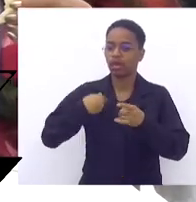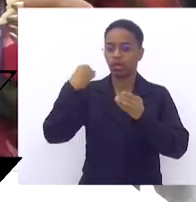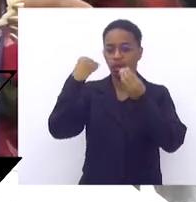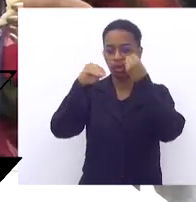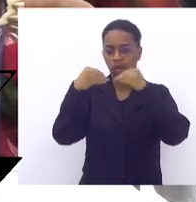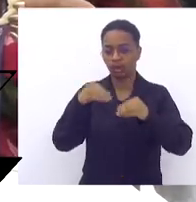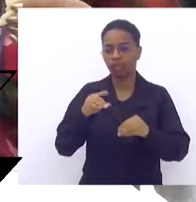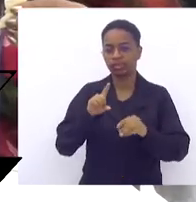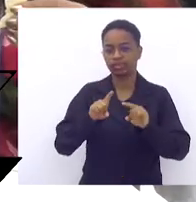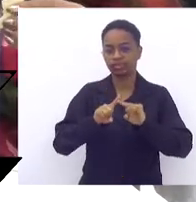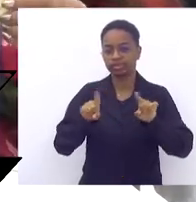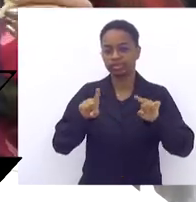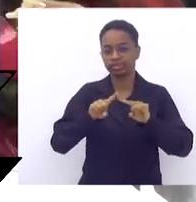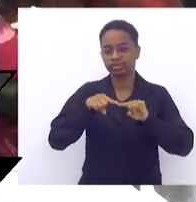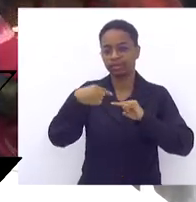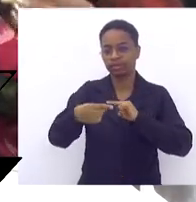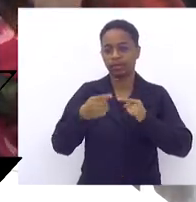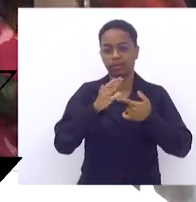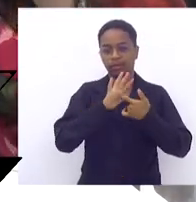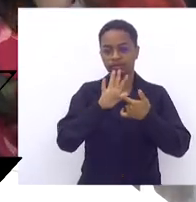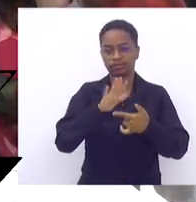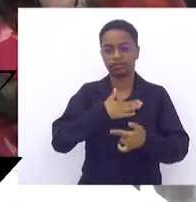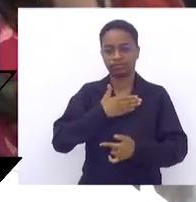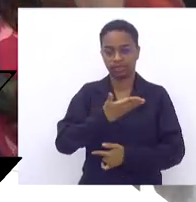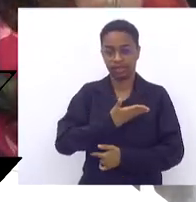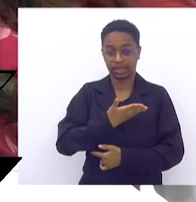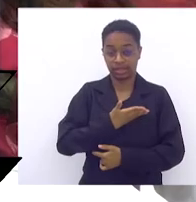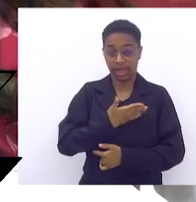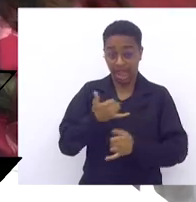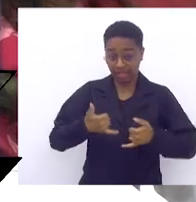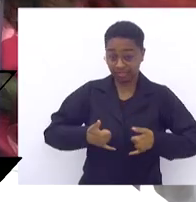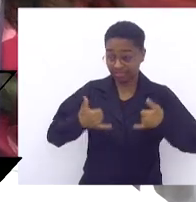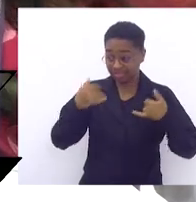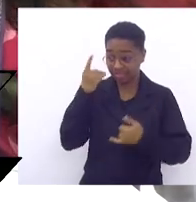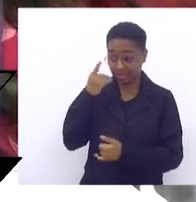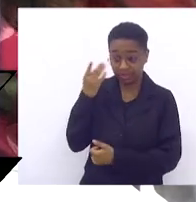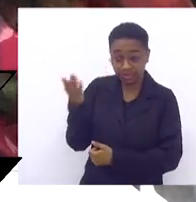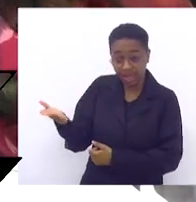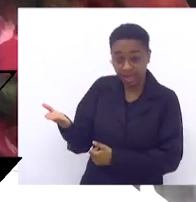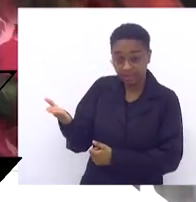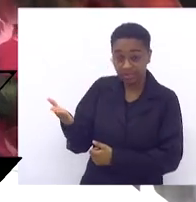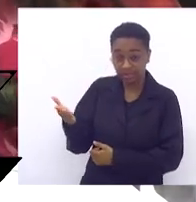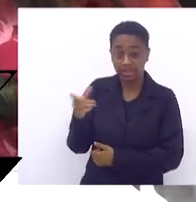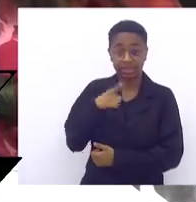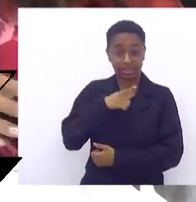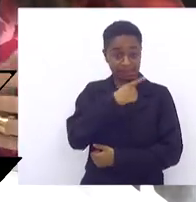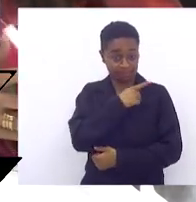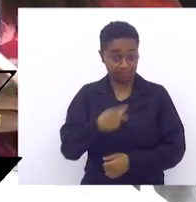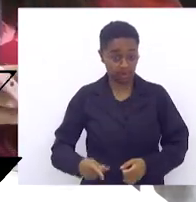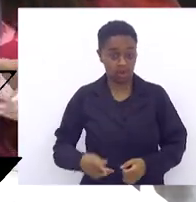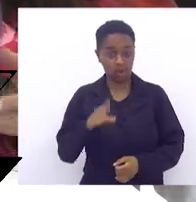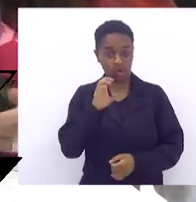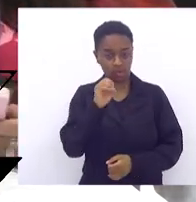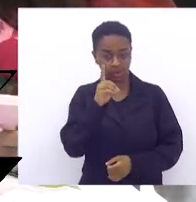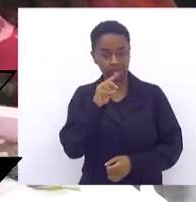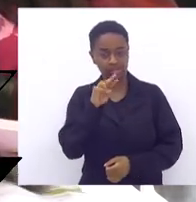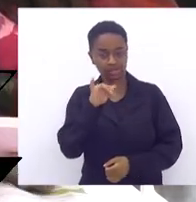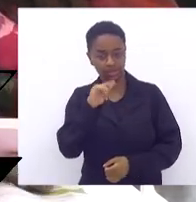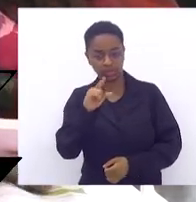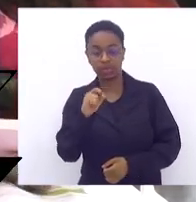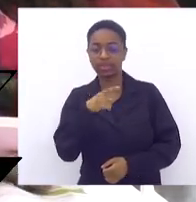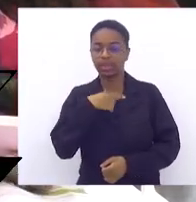com os amigos no aniversário do deputado Serafini, sob a presidência de Rodrigo Amorim. Temos bolinho